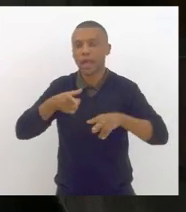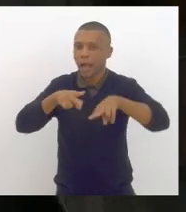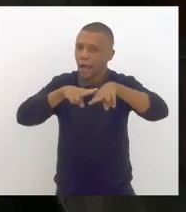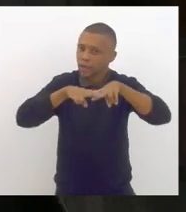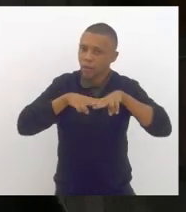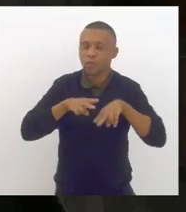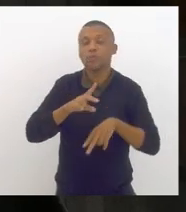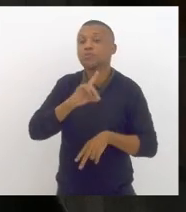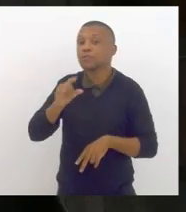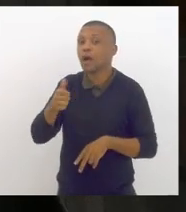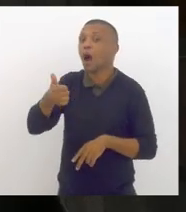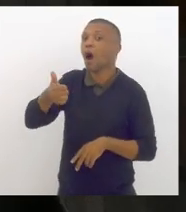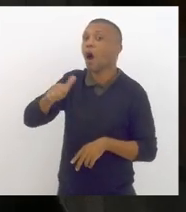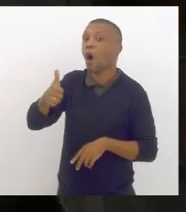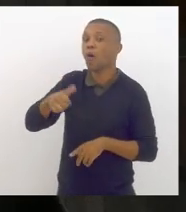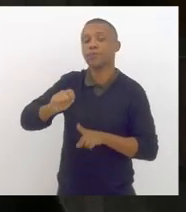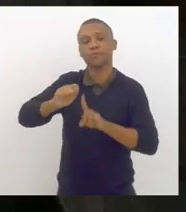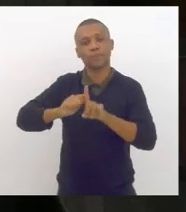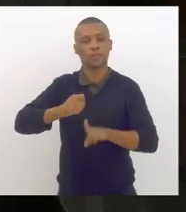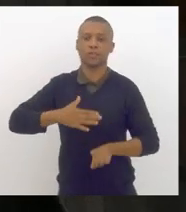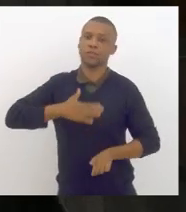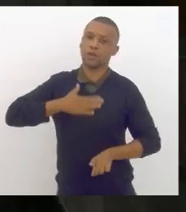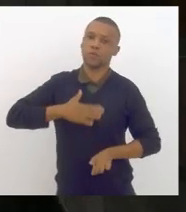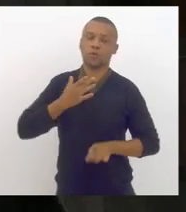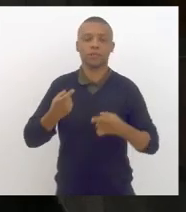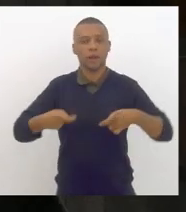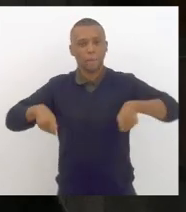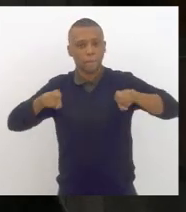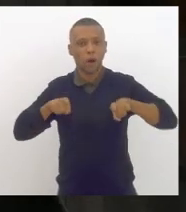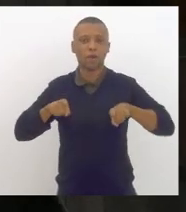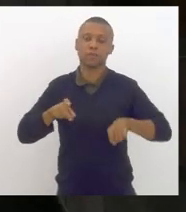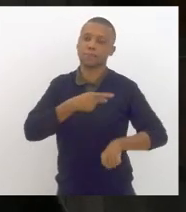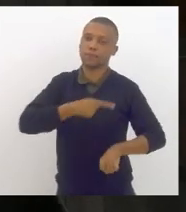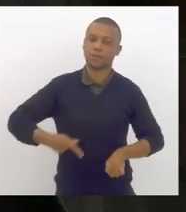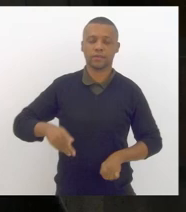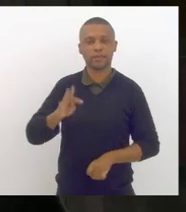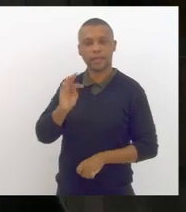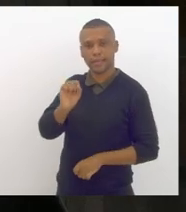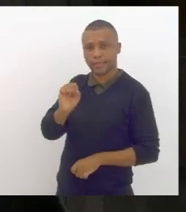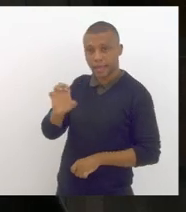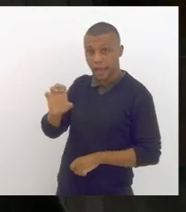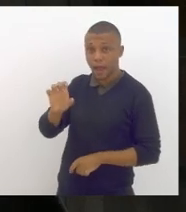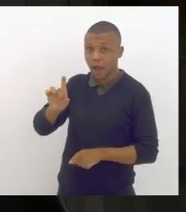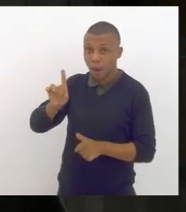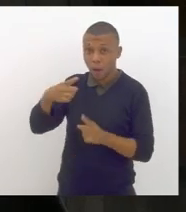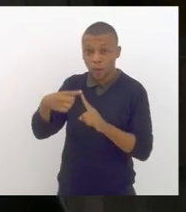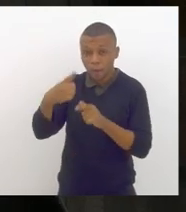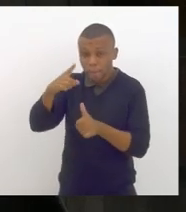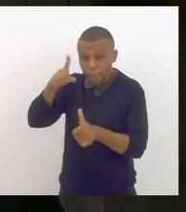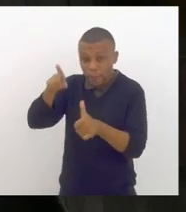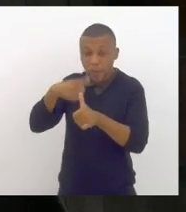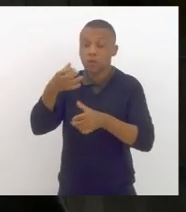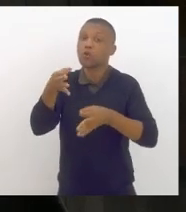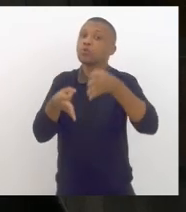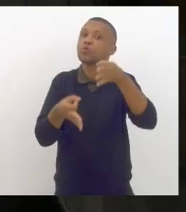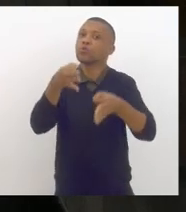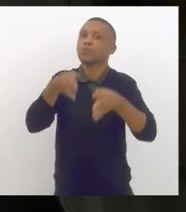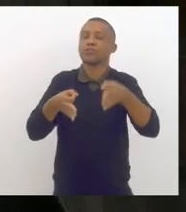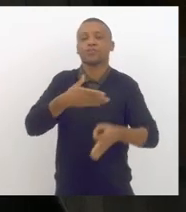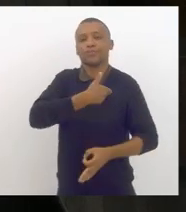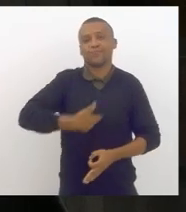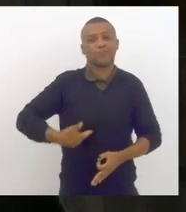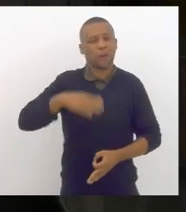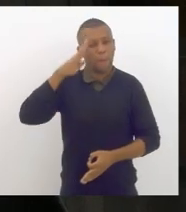tem razão para o apóstolo TSE da presidência do TC nessas condições porque o primeiro magistrado da República neste momento no Brasil